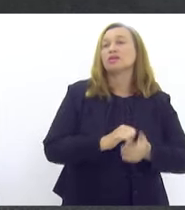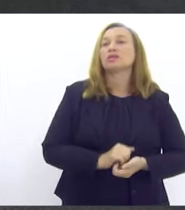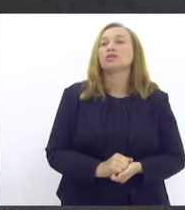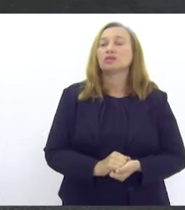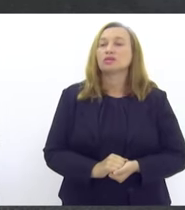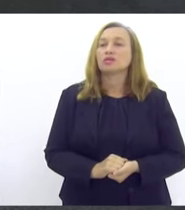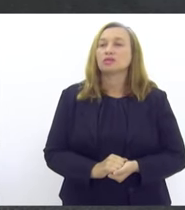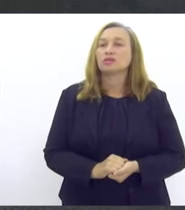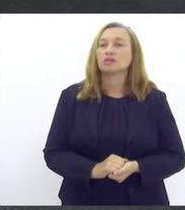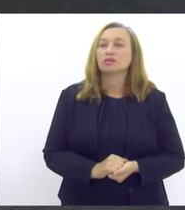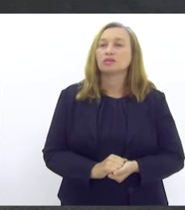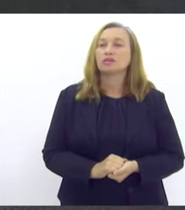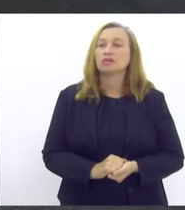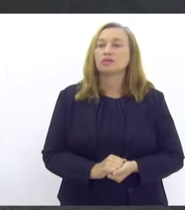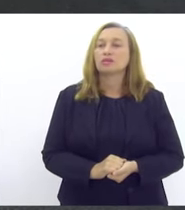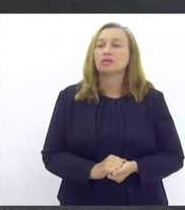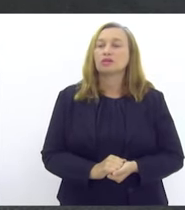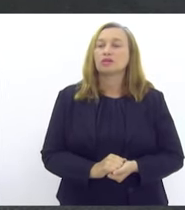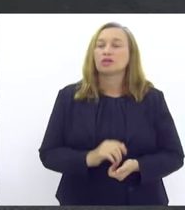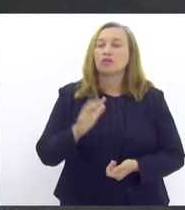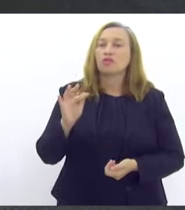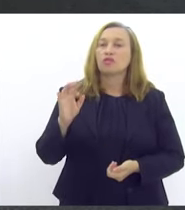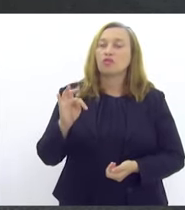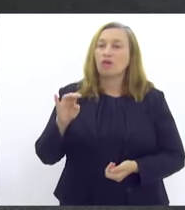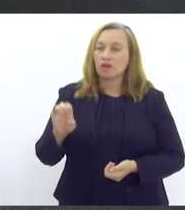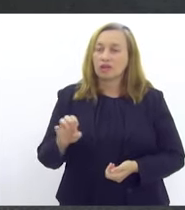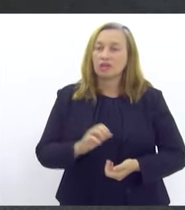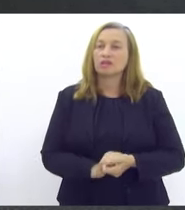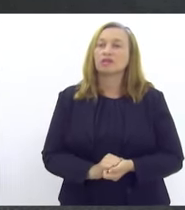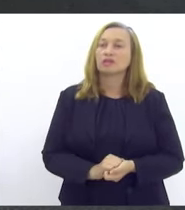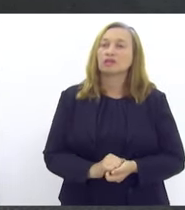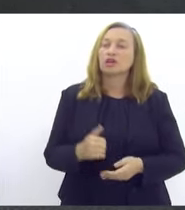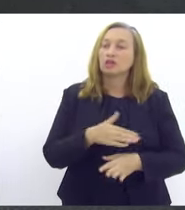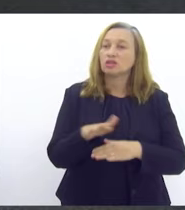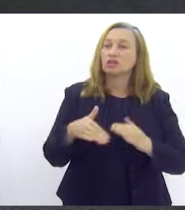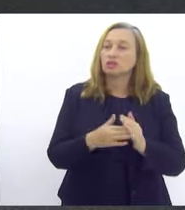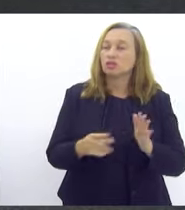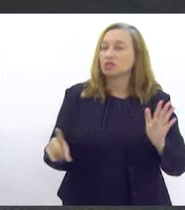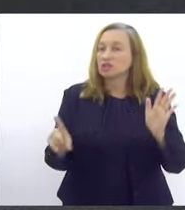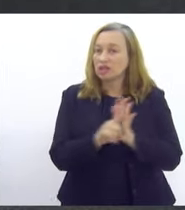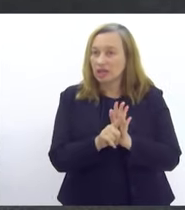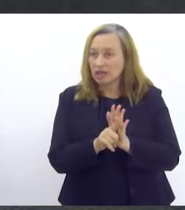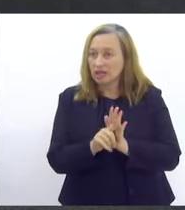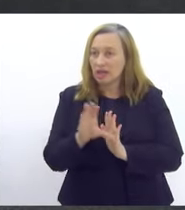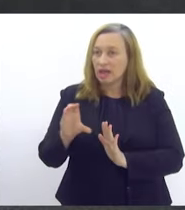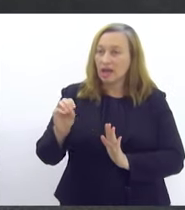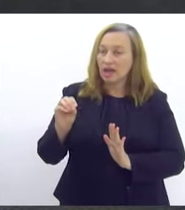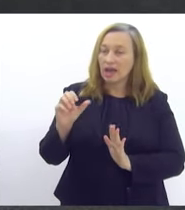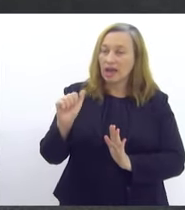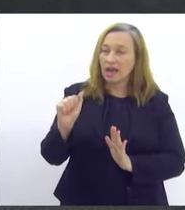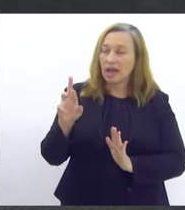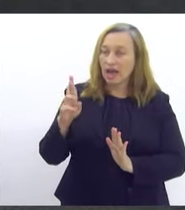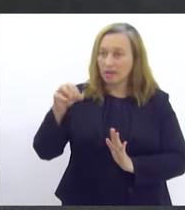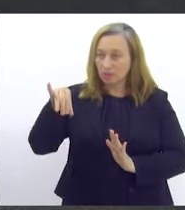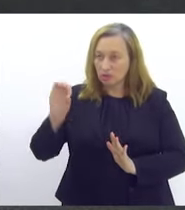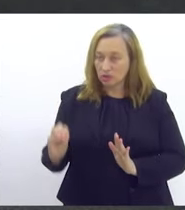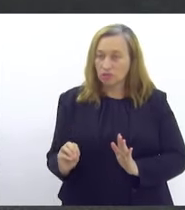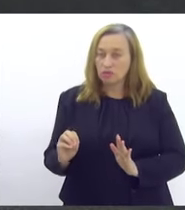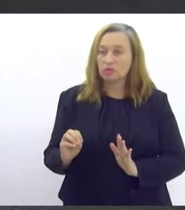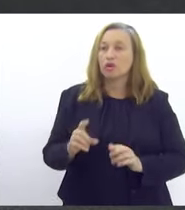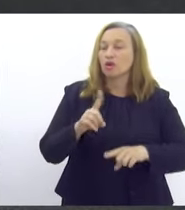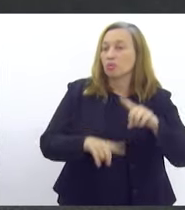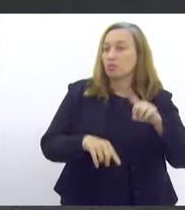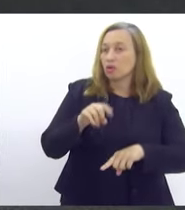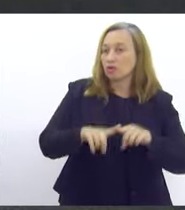impacto de sair do FOTE de todas as leis dos cárneos, isto é, produtos derivados